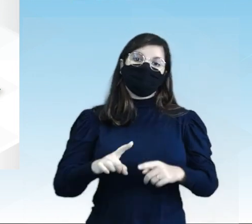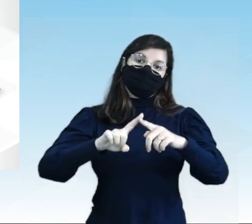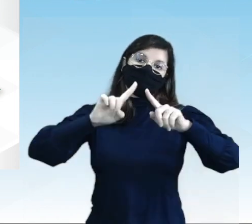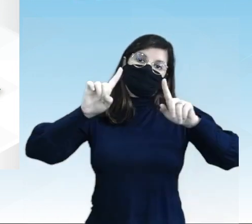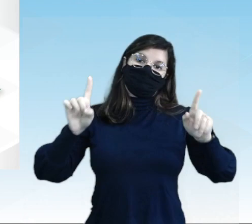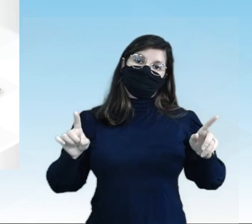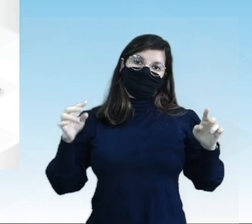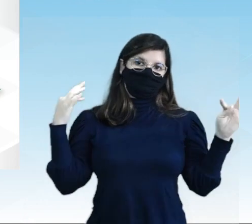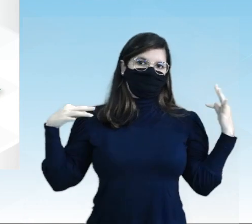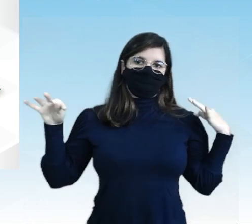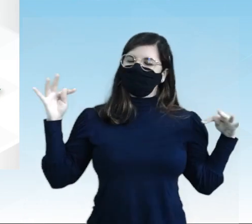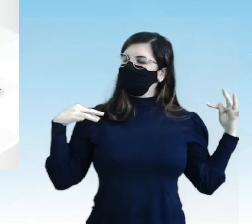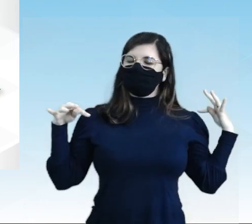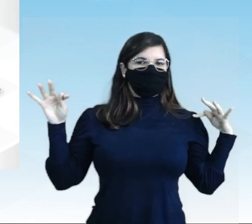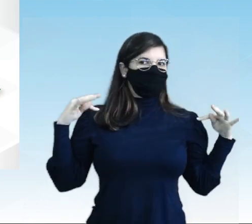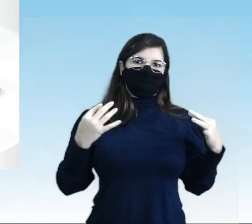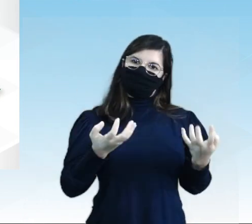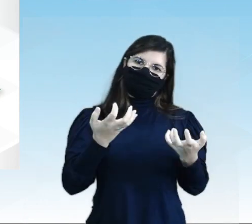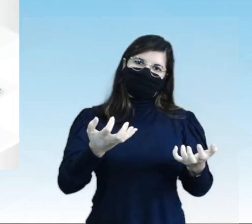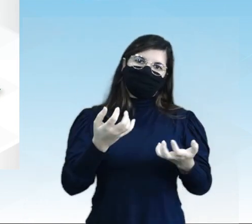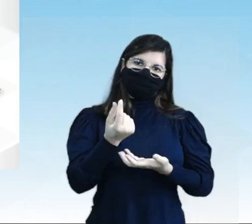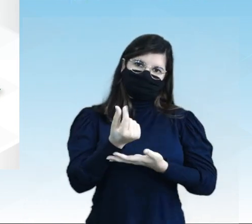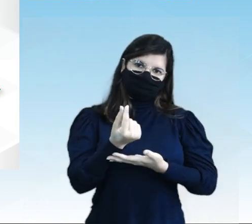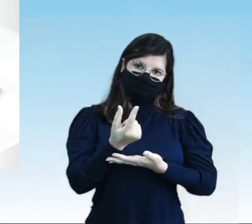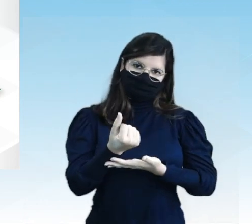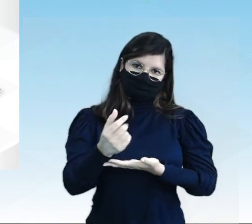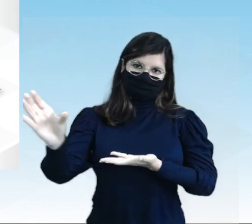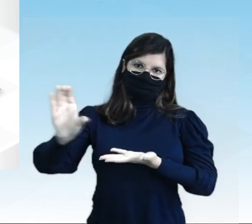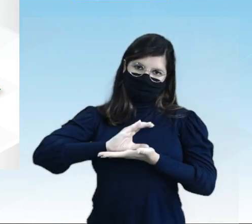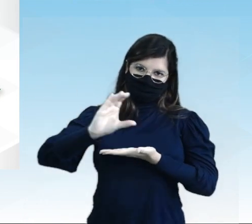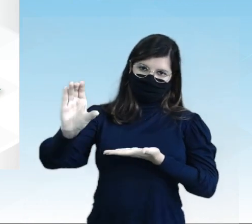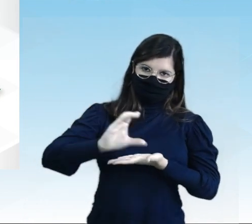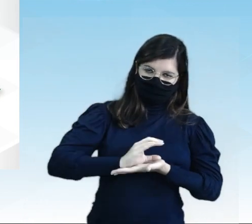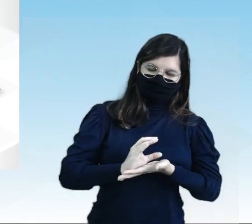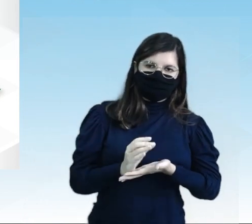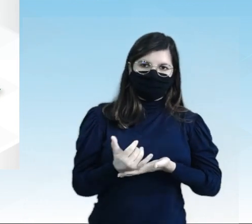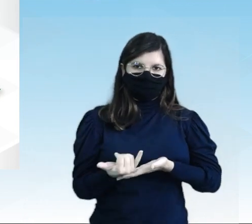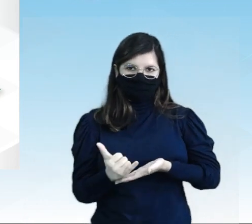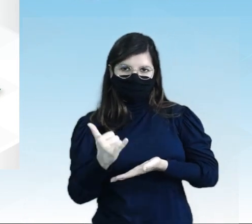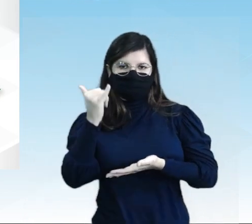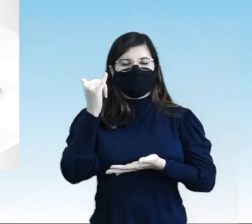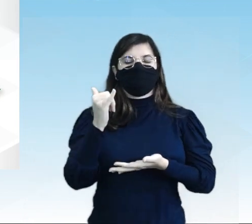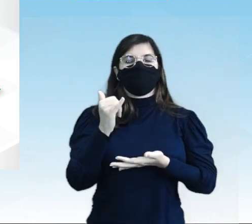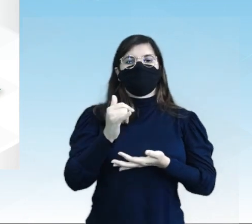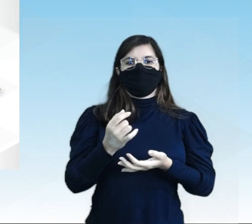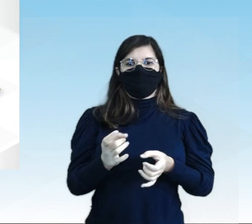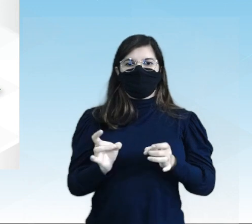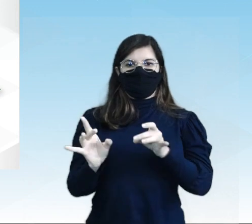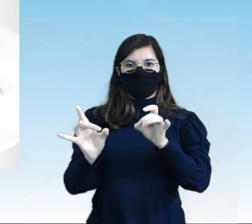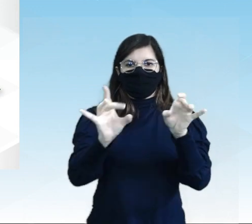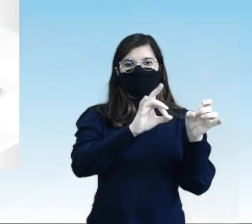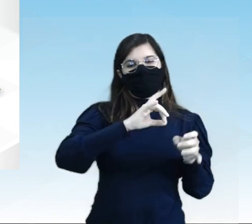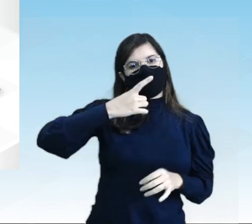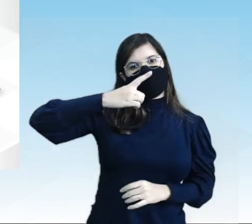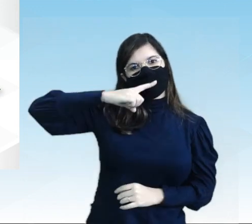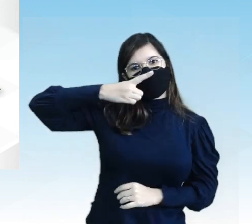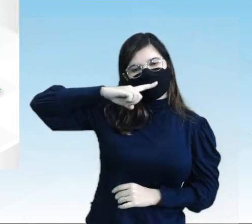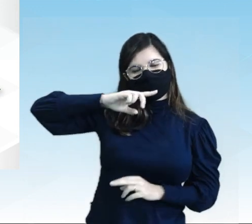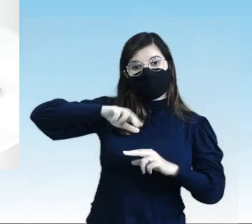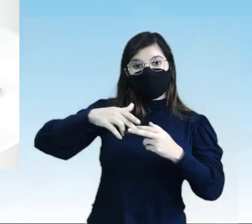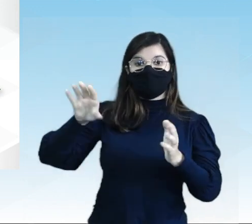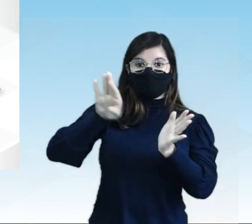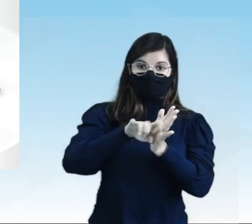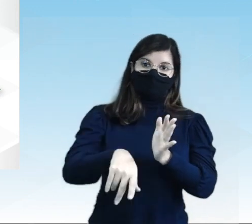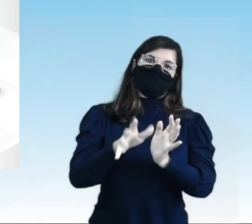sala não tava fazendo turismo ele queria dinheiro queria investimento que ia lucro com a produção da cana de açúcar e por isso que ele chega